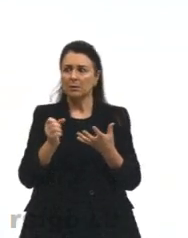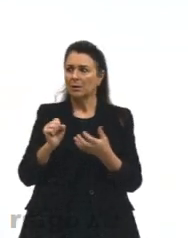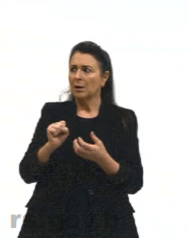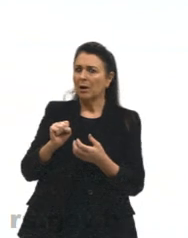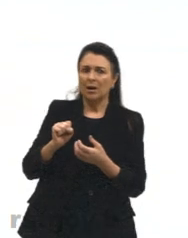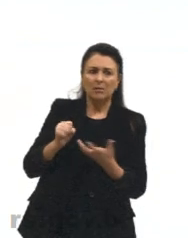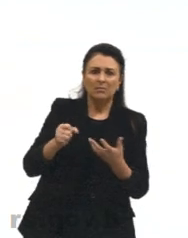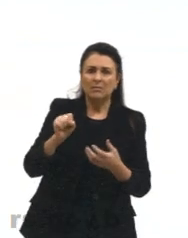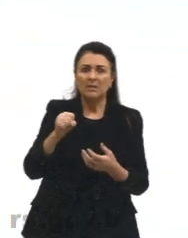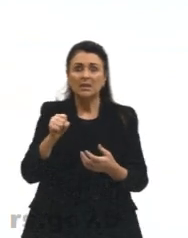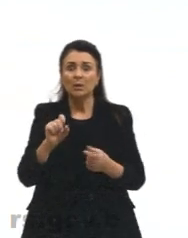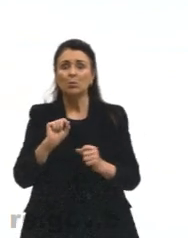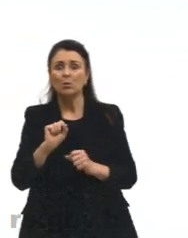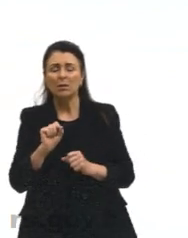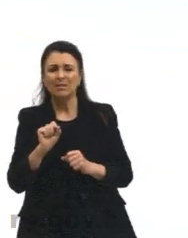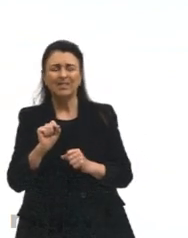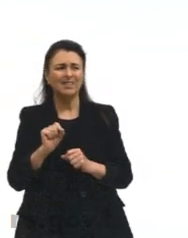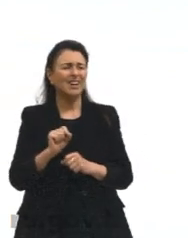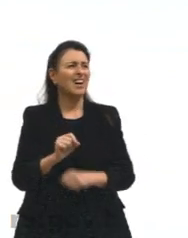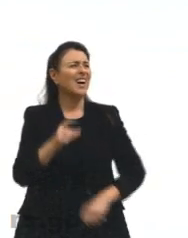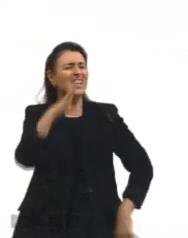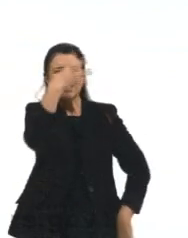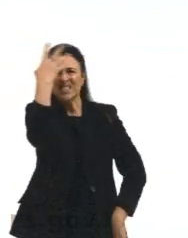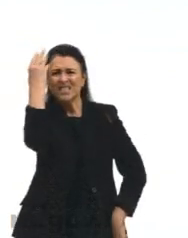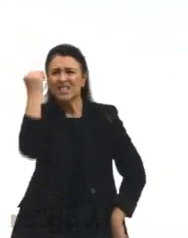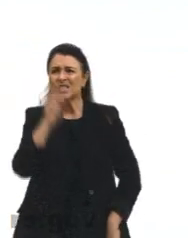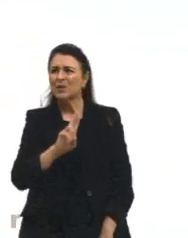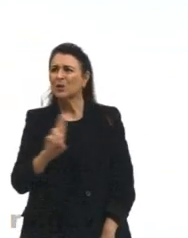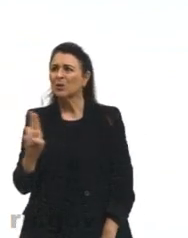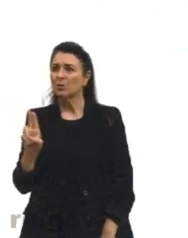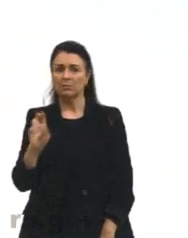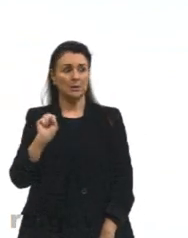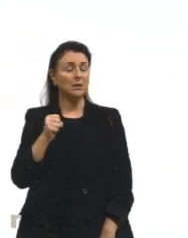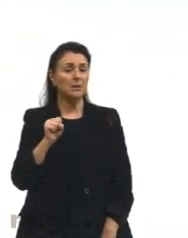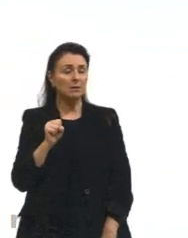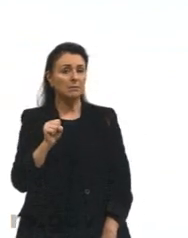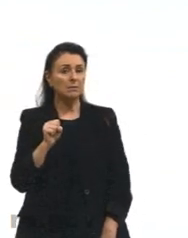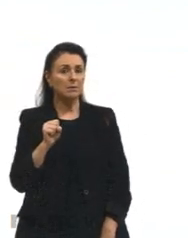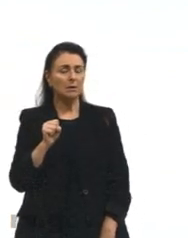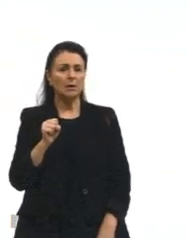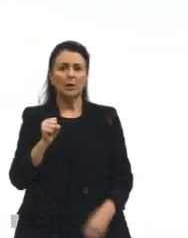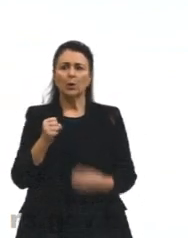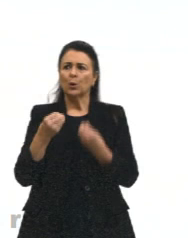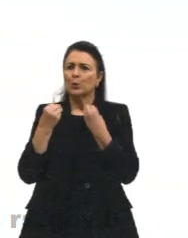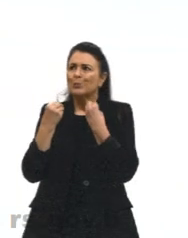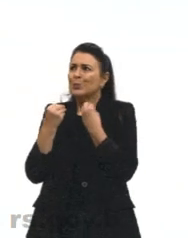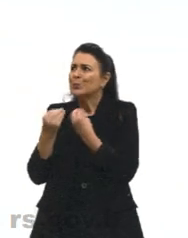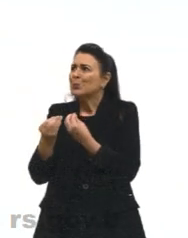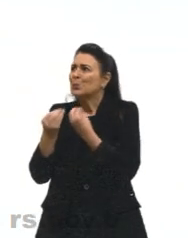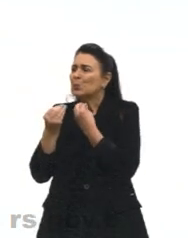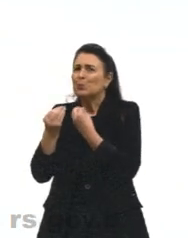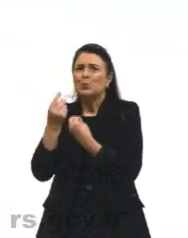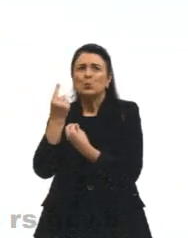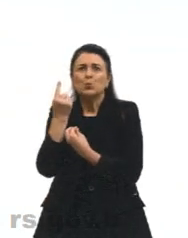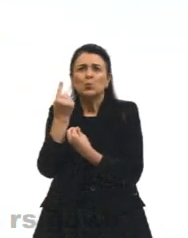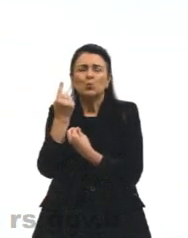um mesmo nome sim bomba um